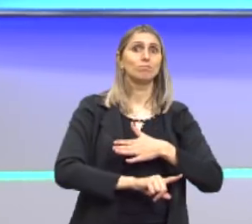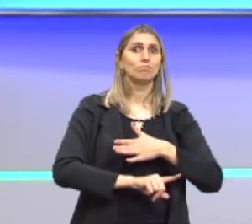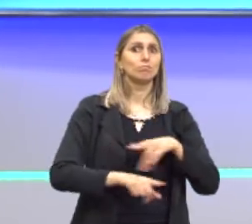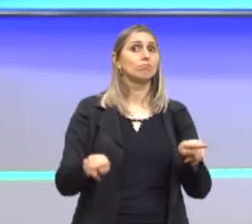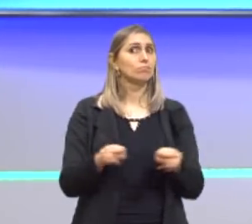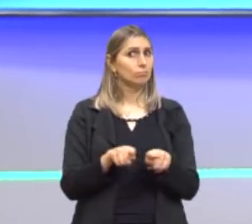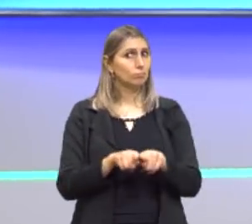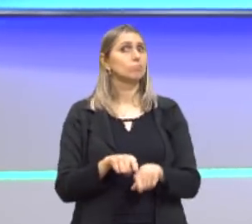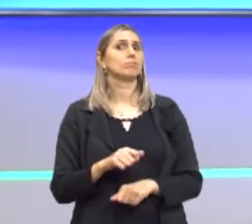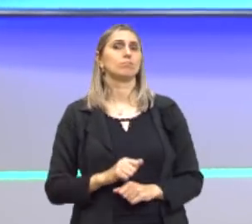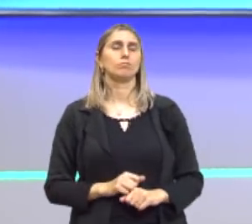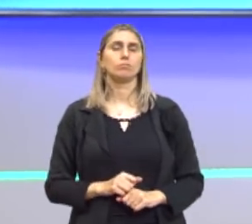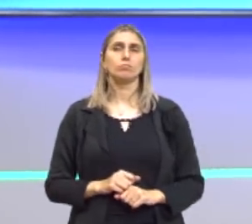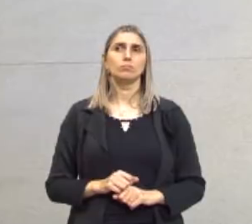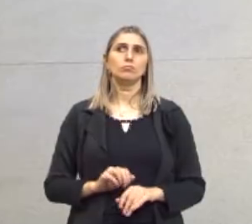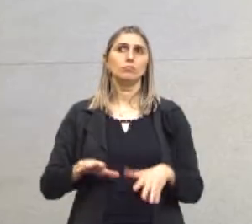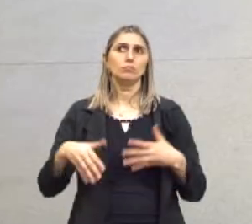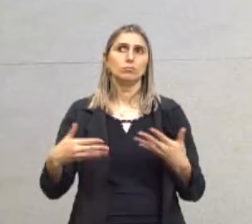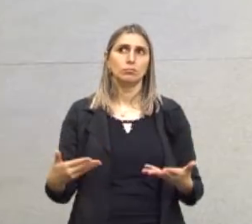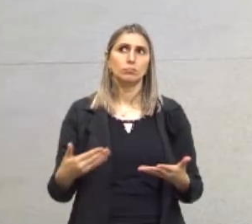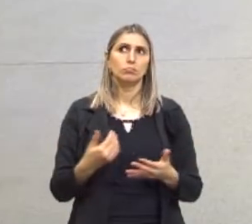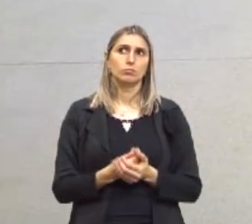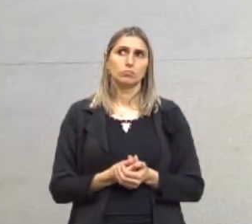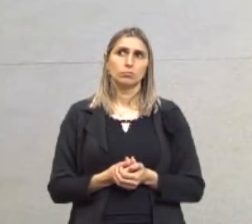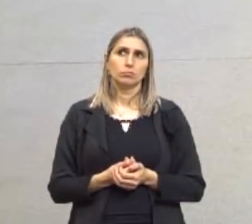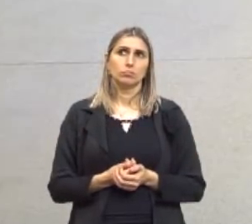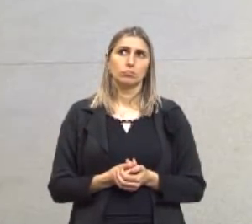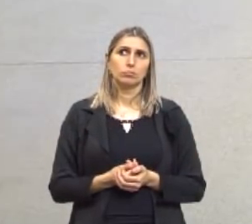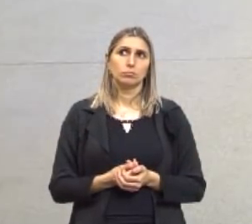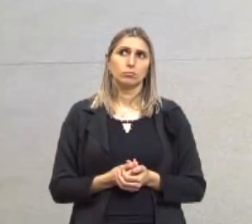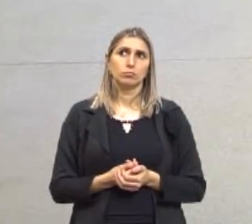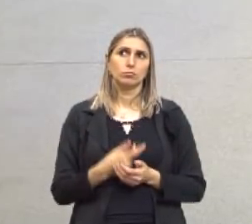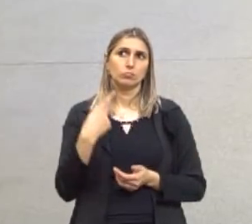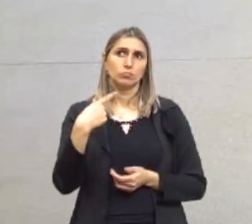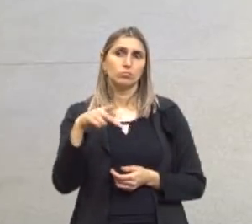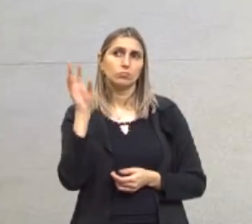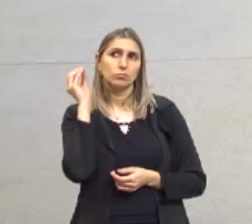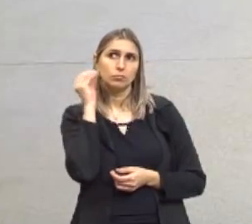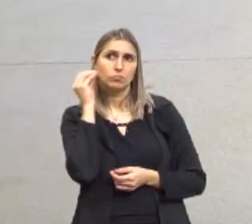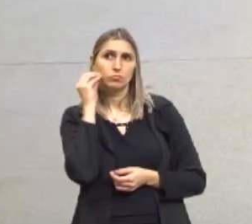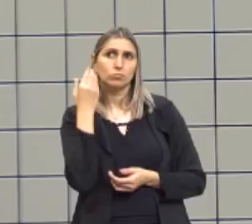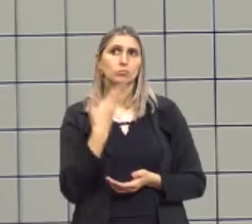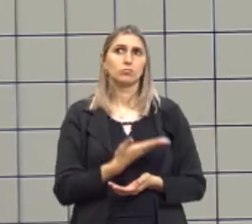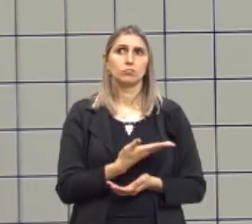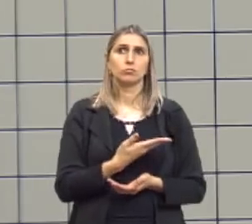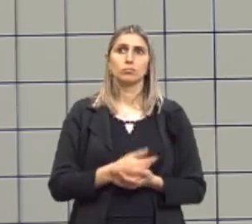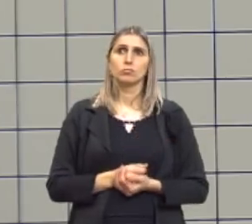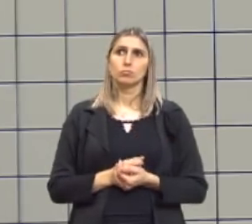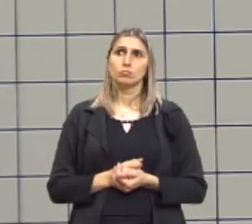certo? Então, agora nós vamos para o experimento aqui.